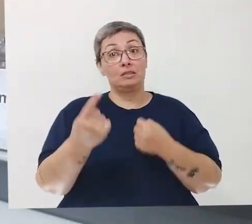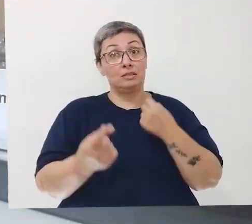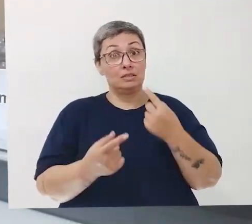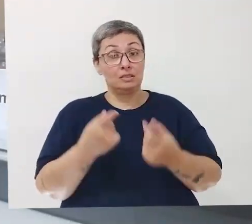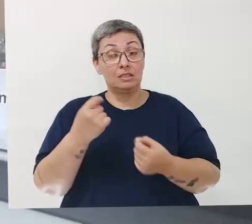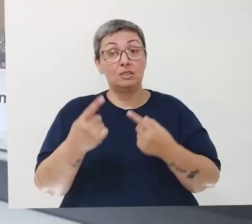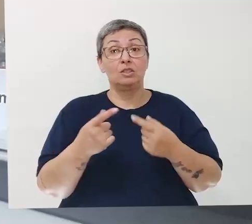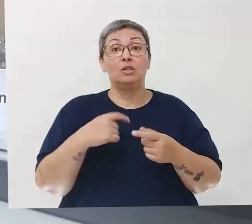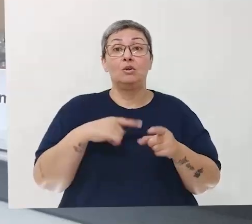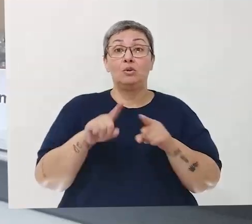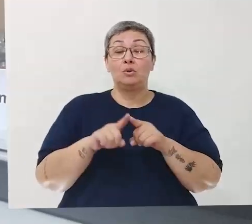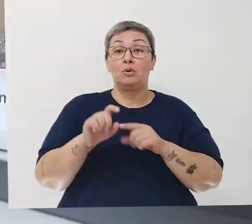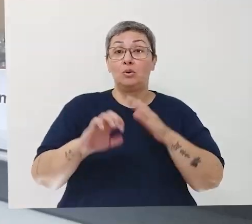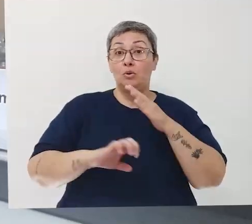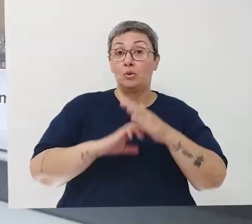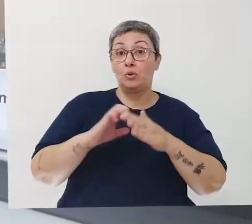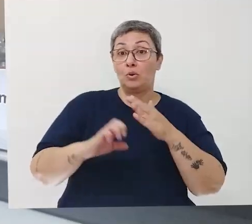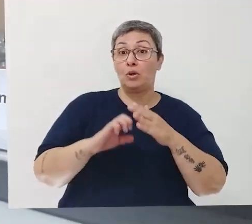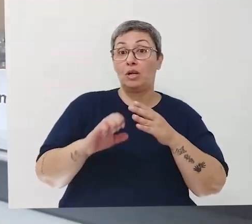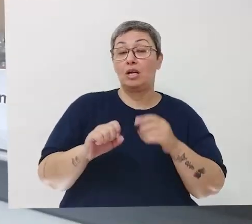algumas usinas